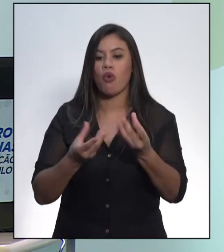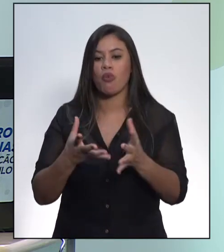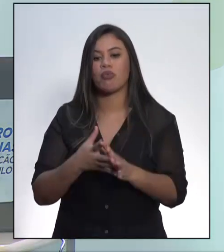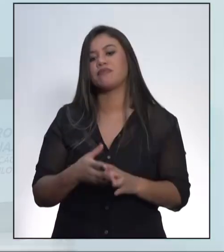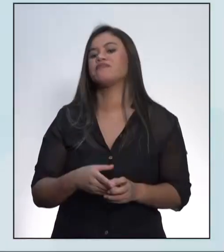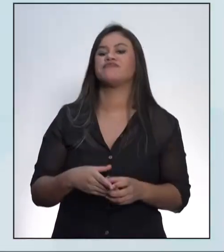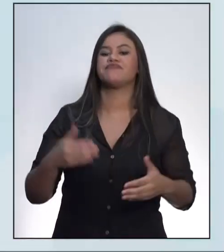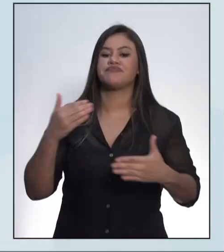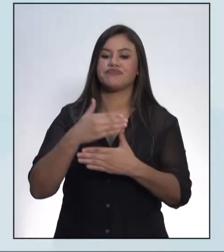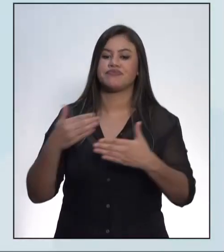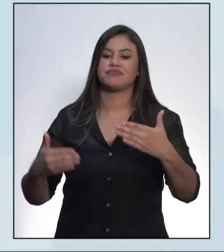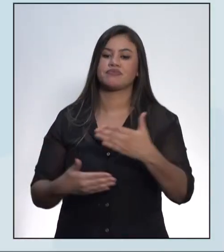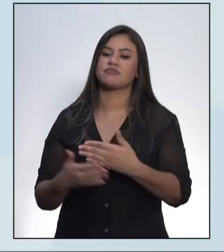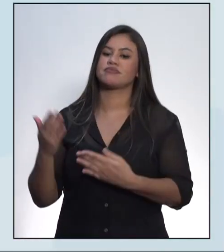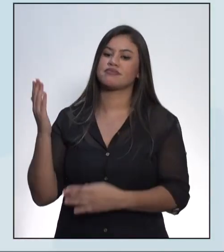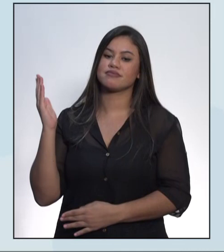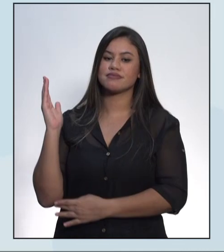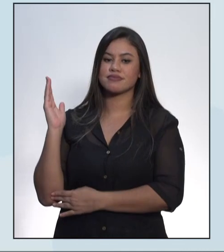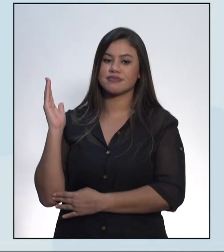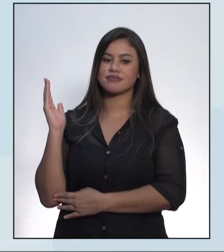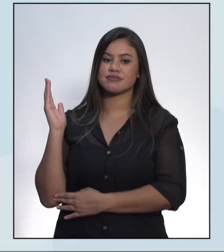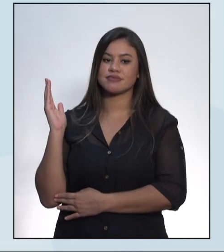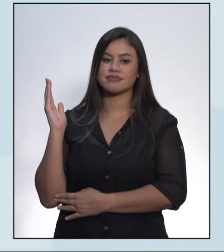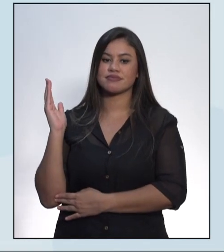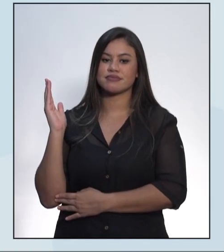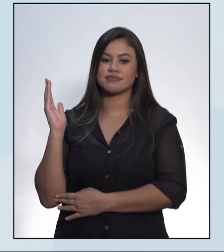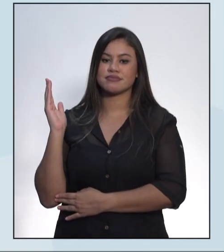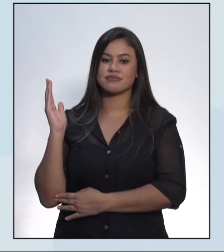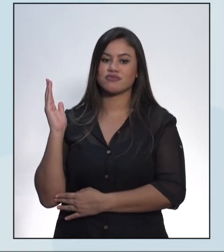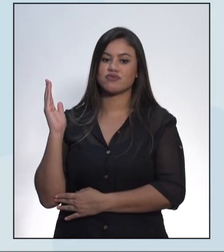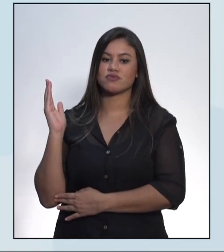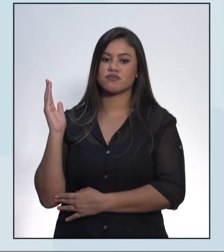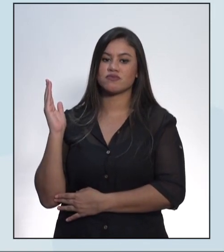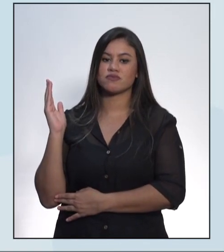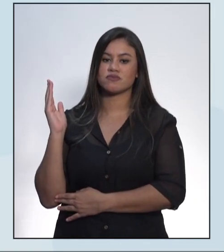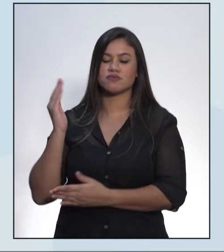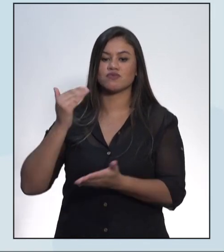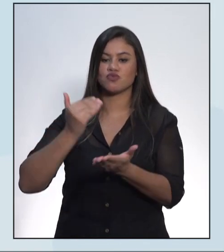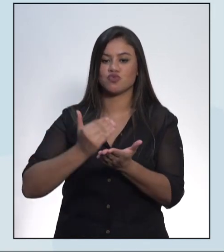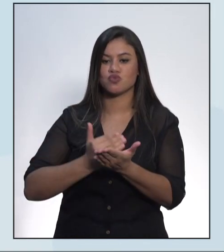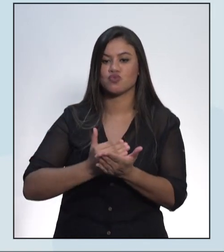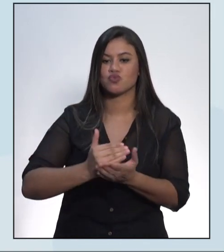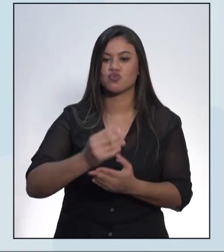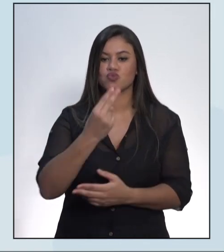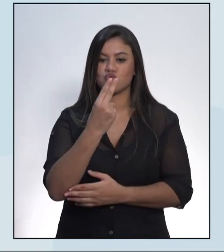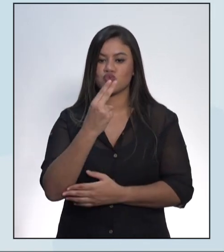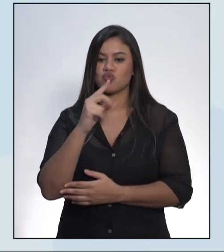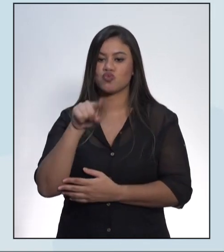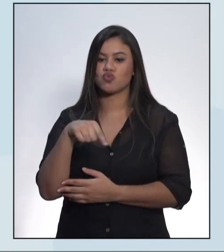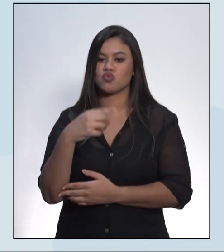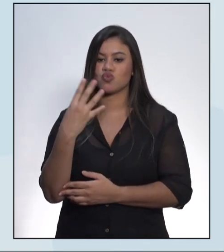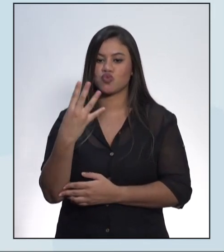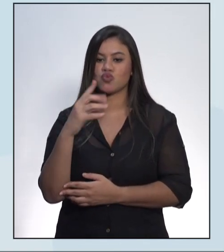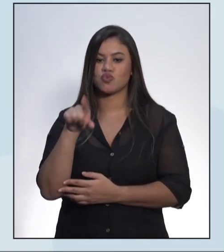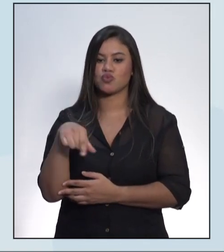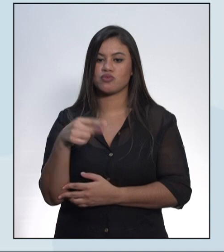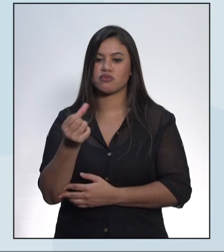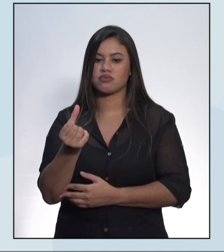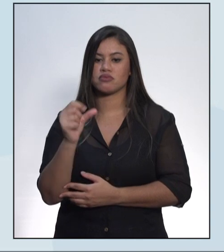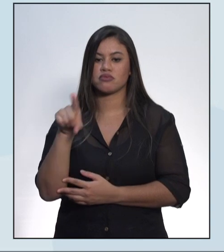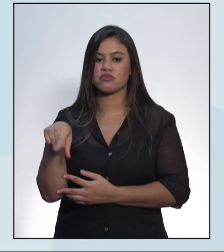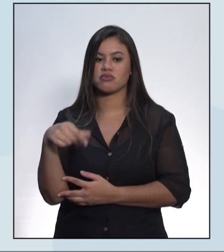está assim, ó. A partir da sequência dos números 2, 4, 6, 8 e assim por